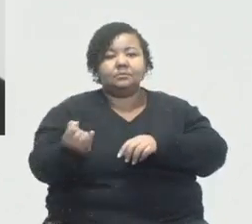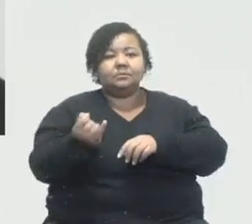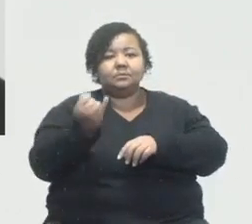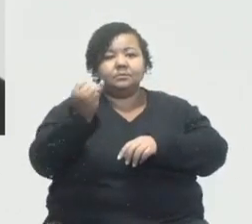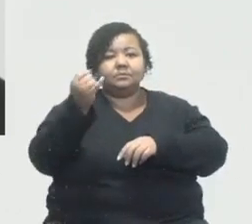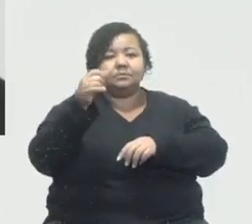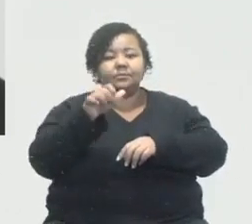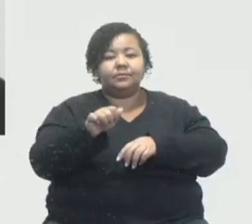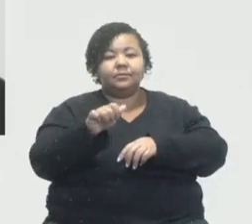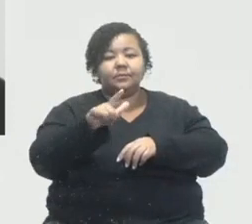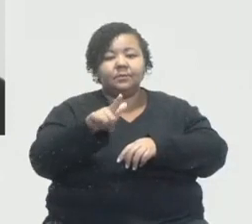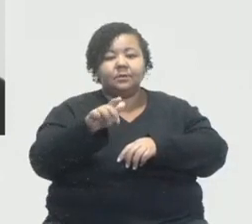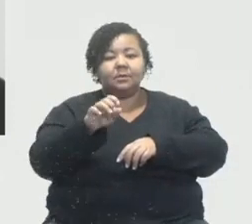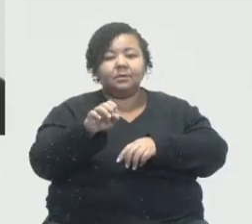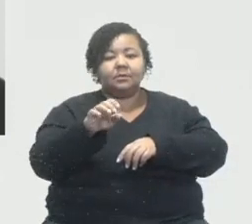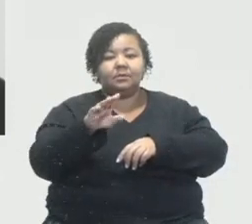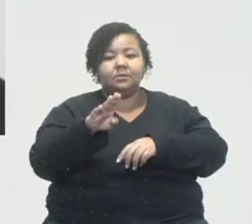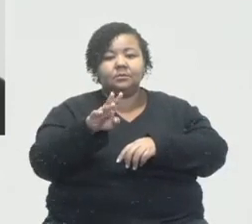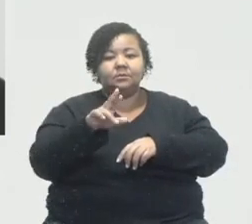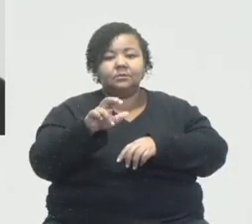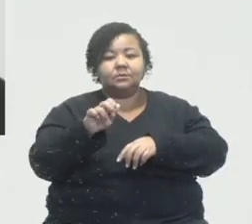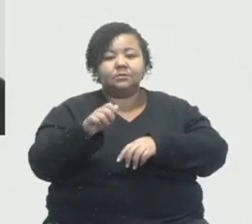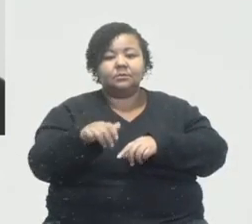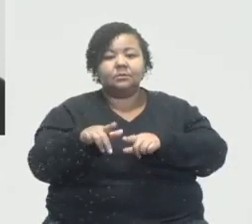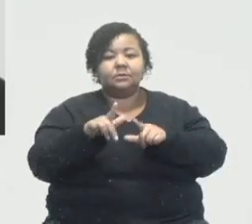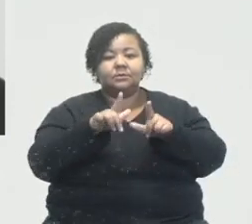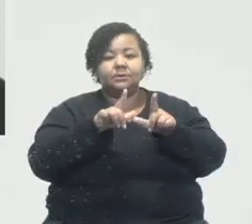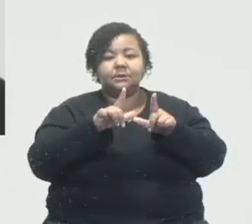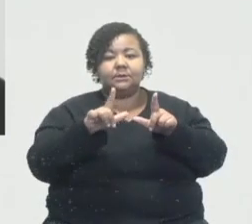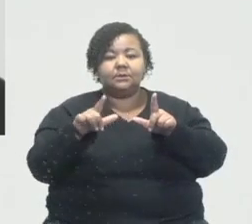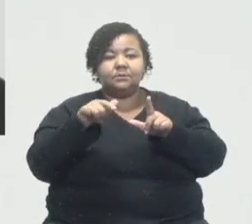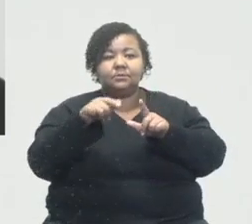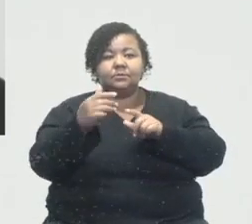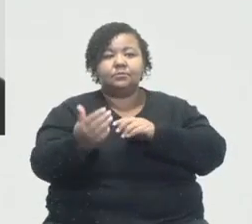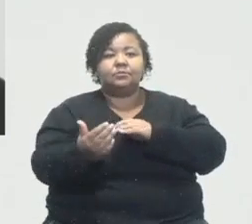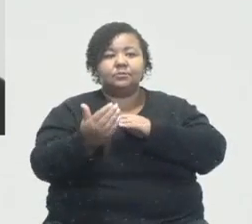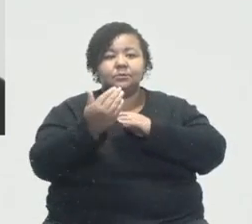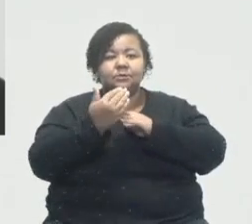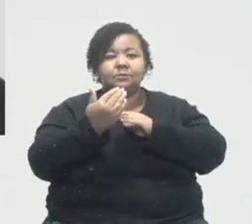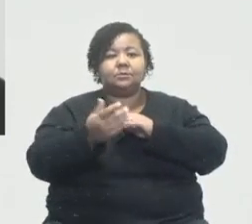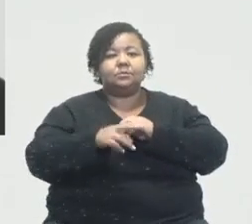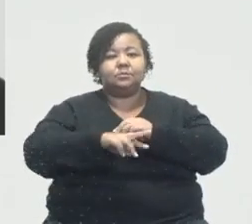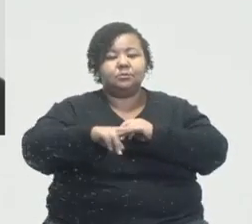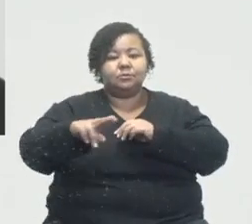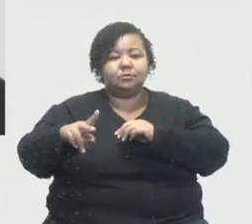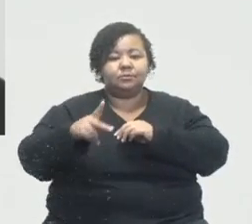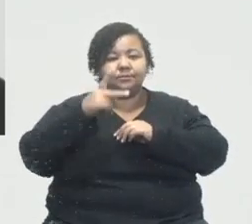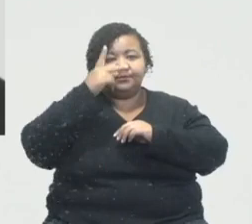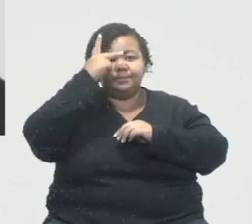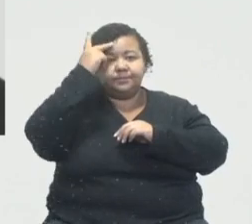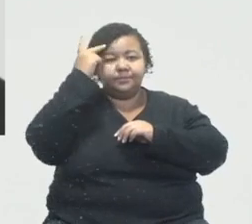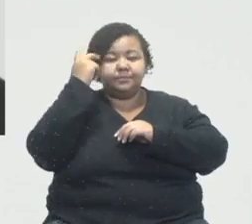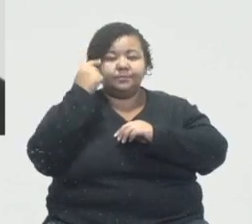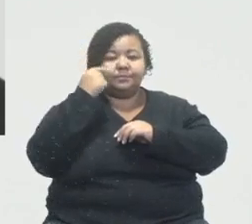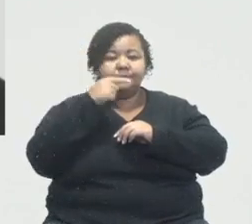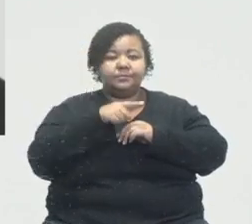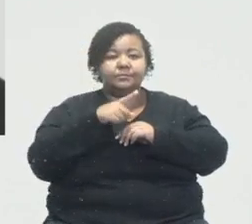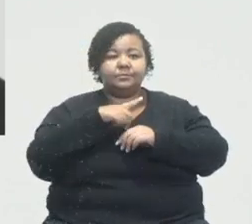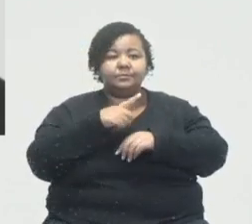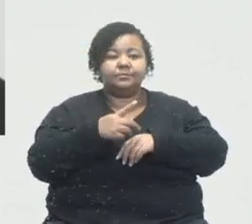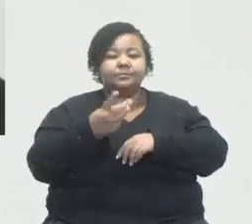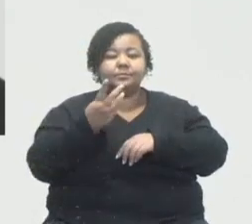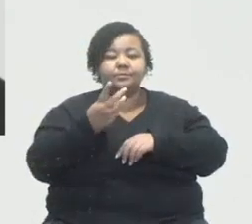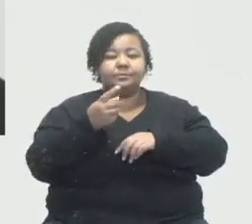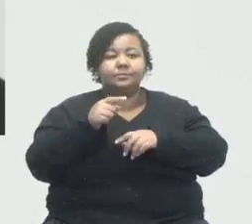da álgebra linear. No seu desenvolvimento, teve a contribuição de vários matemáticos. Aqui eu trouxe 3.